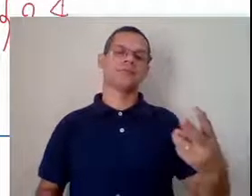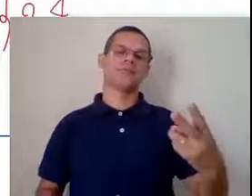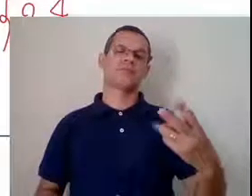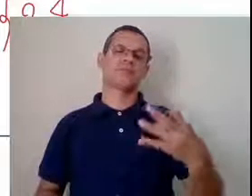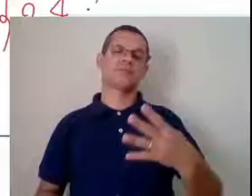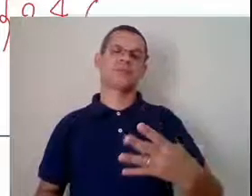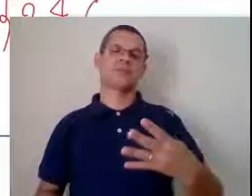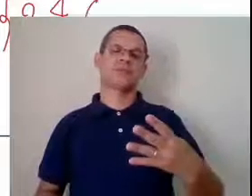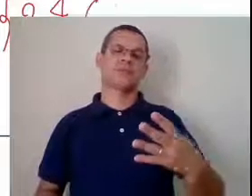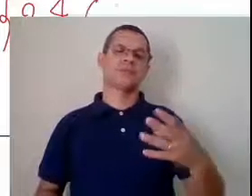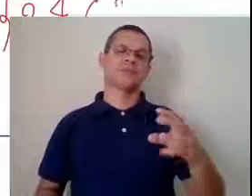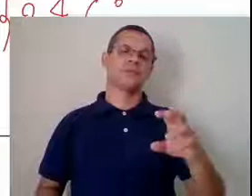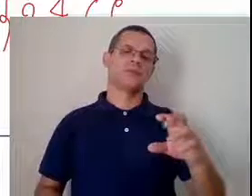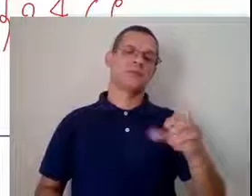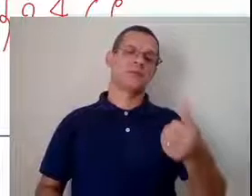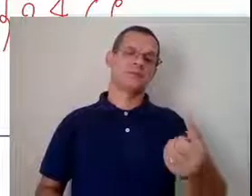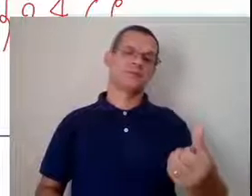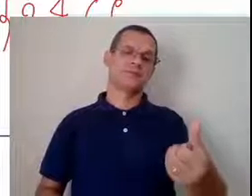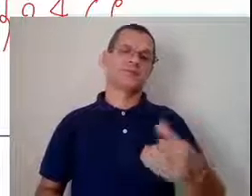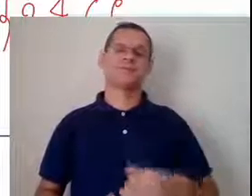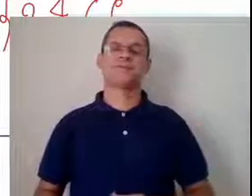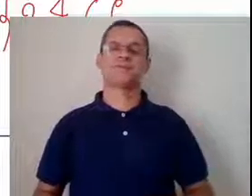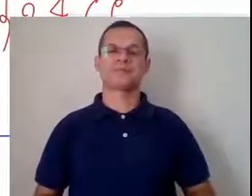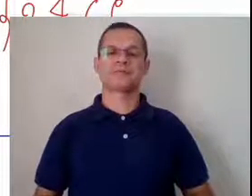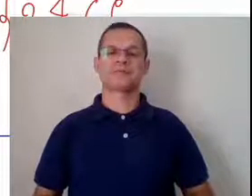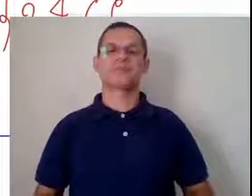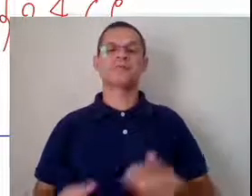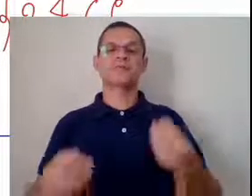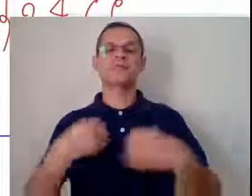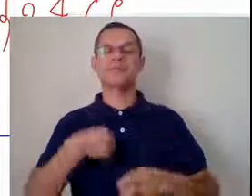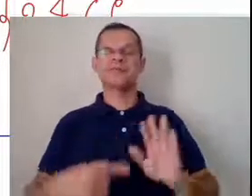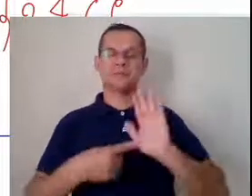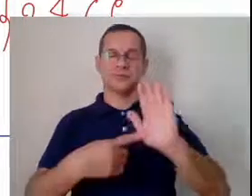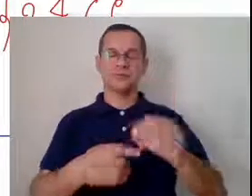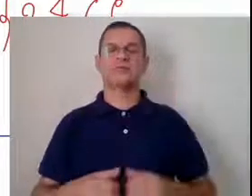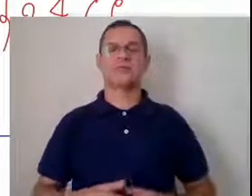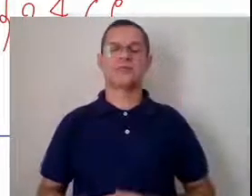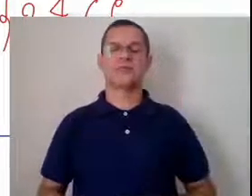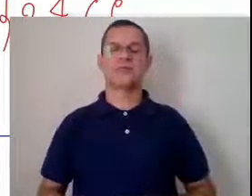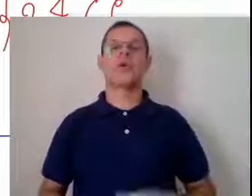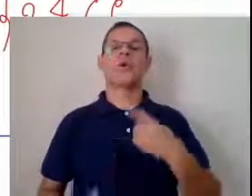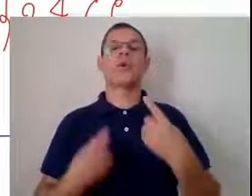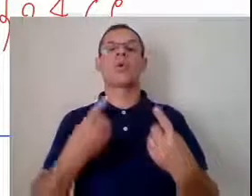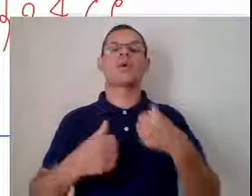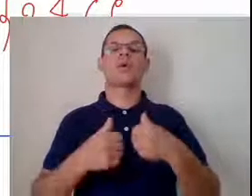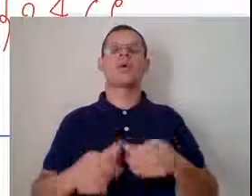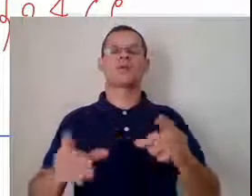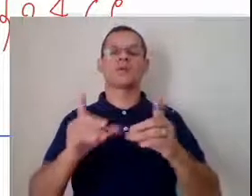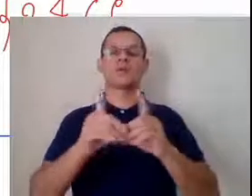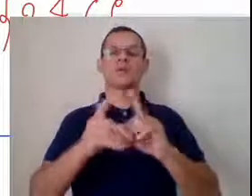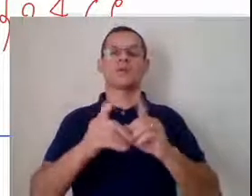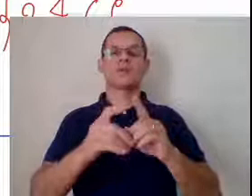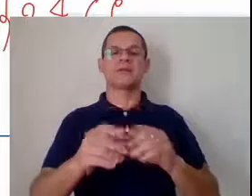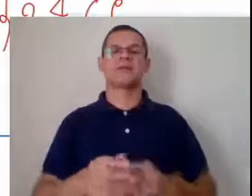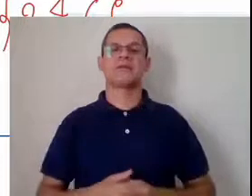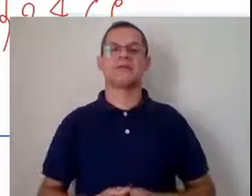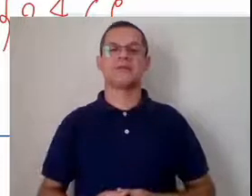2, 4 e 6, como que eu representaria esse? Qual seria a